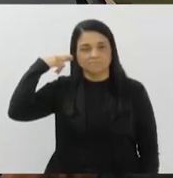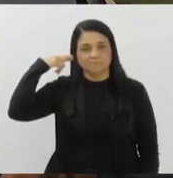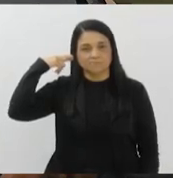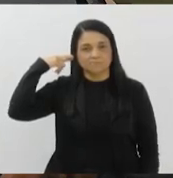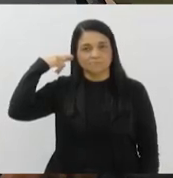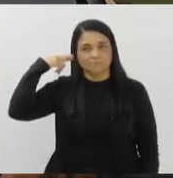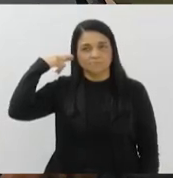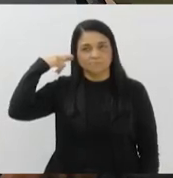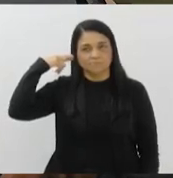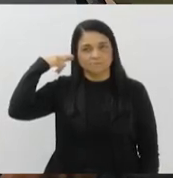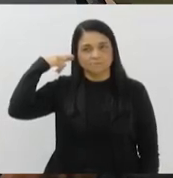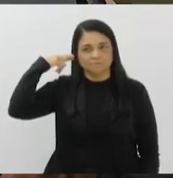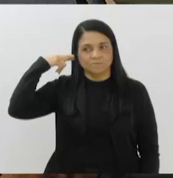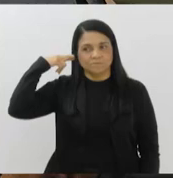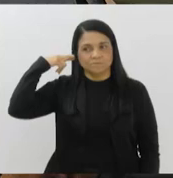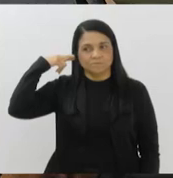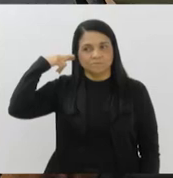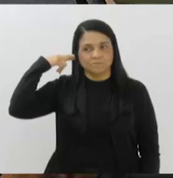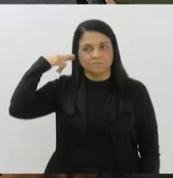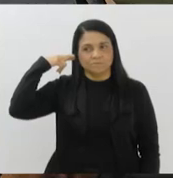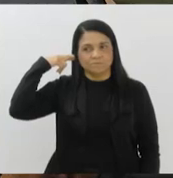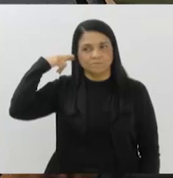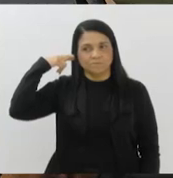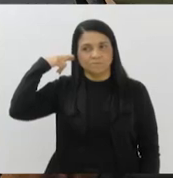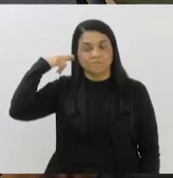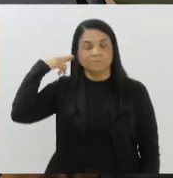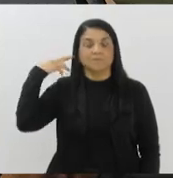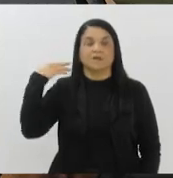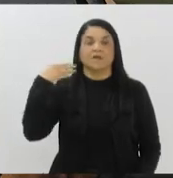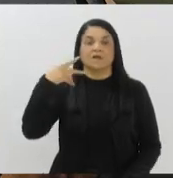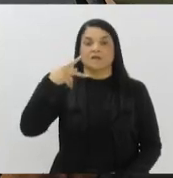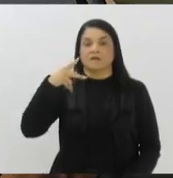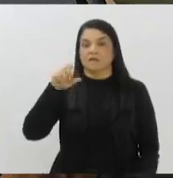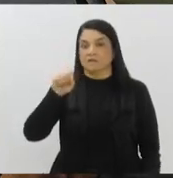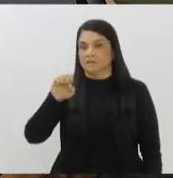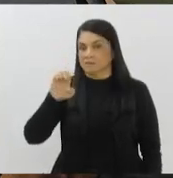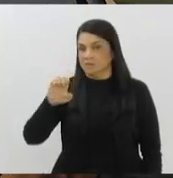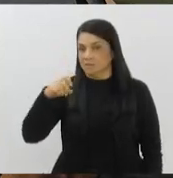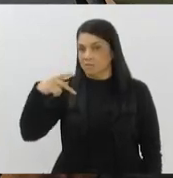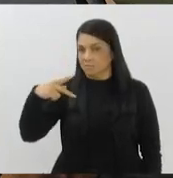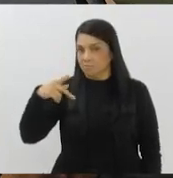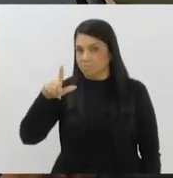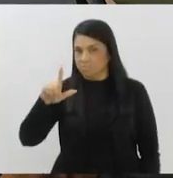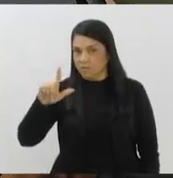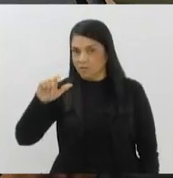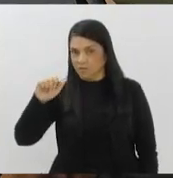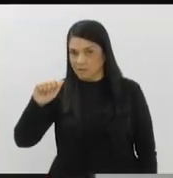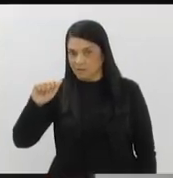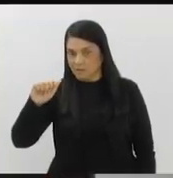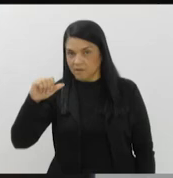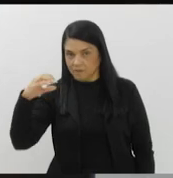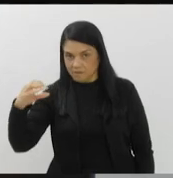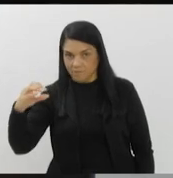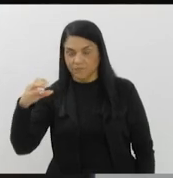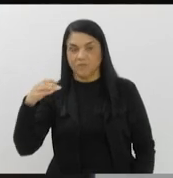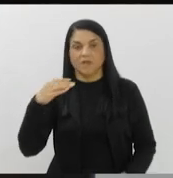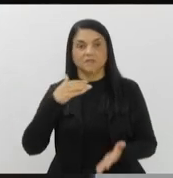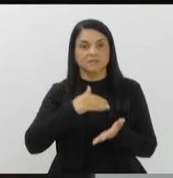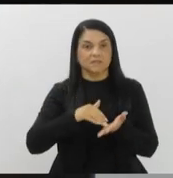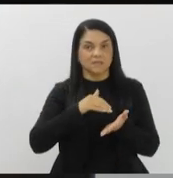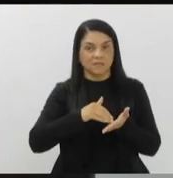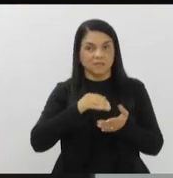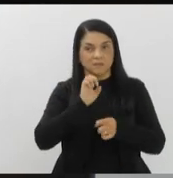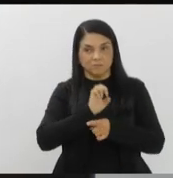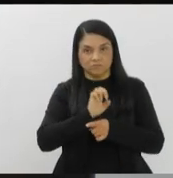A CEPLAG, que é a Secretaria de Planejamento e Gestão do Estado, ela coordena atualmente, junto aos